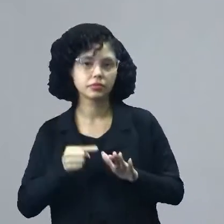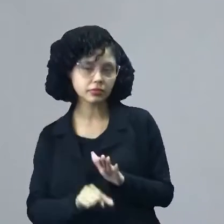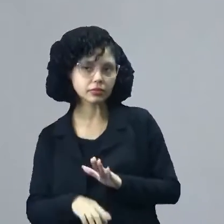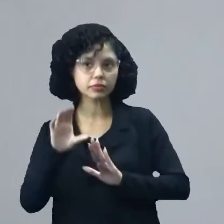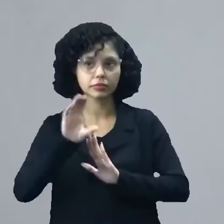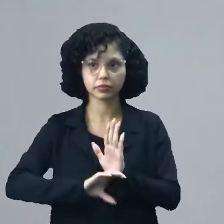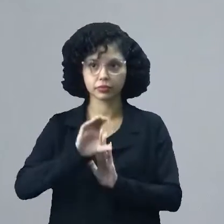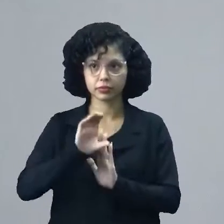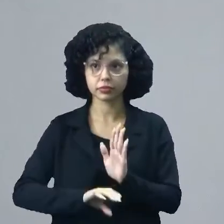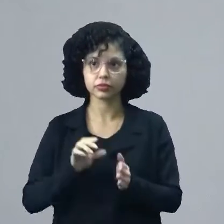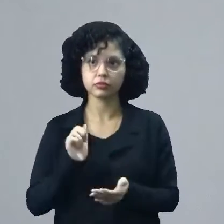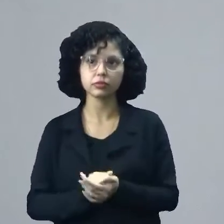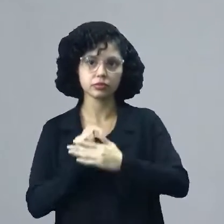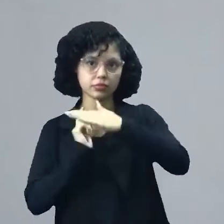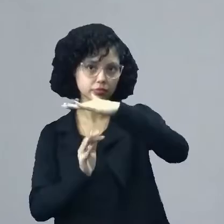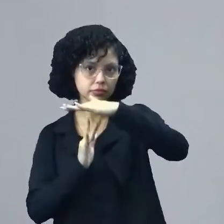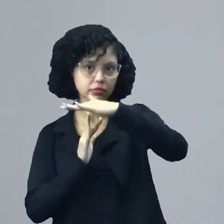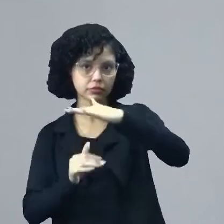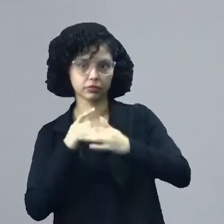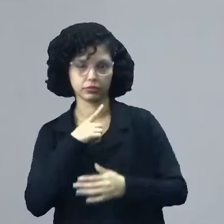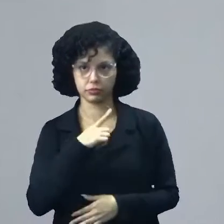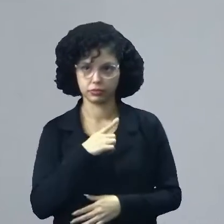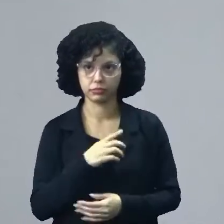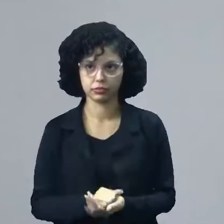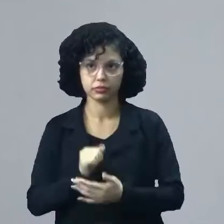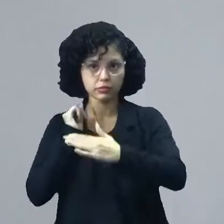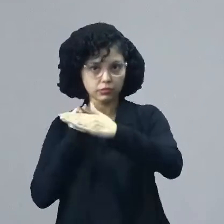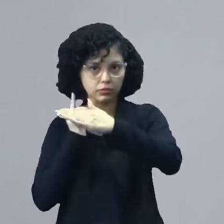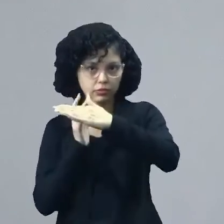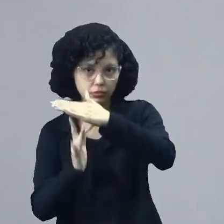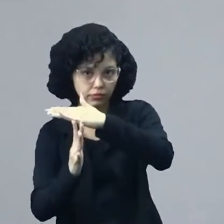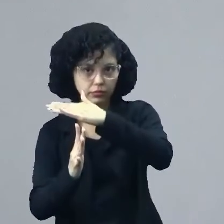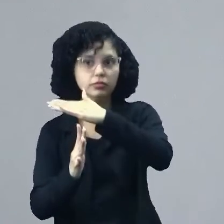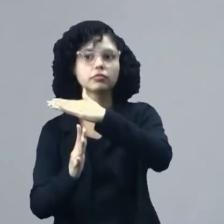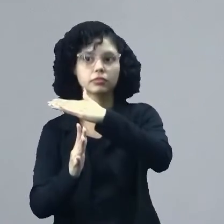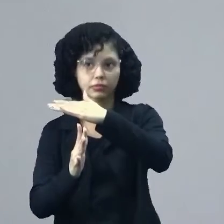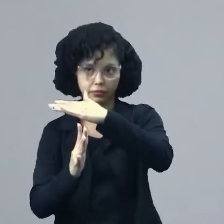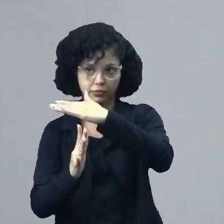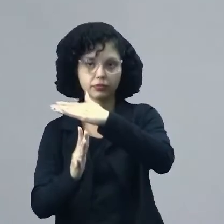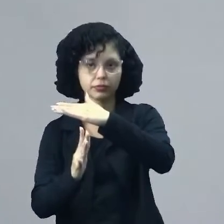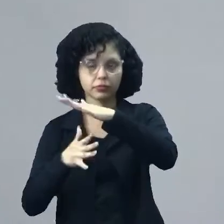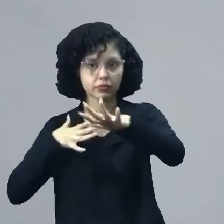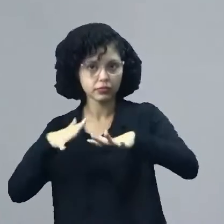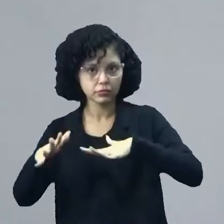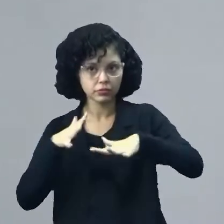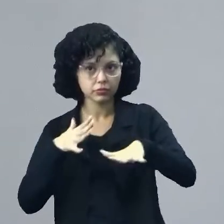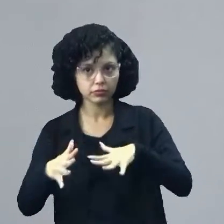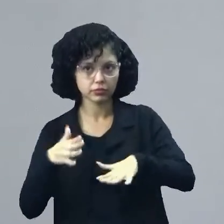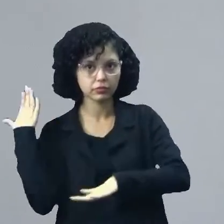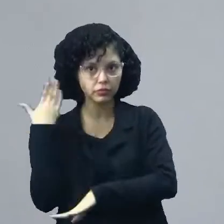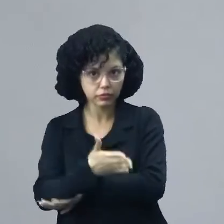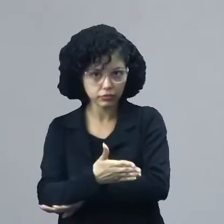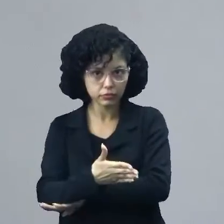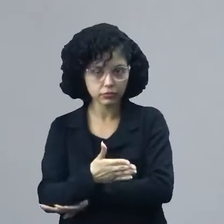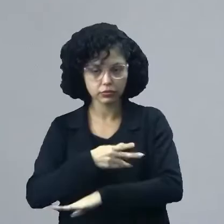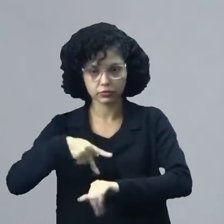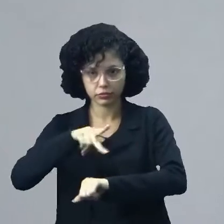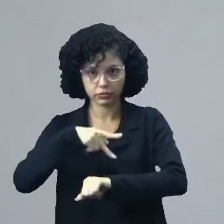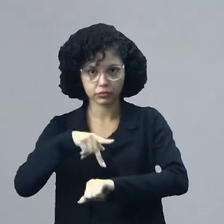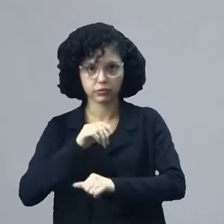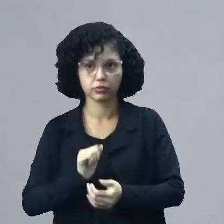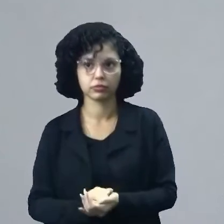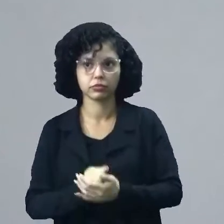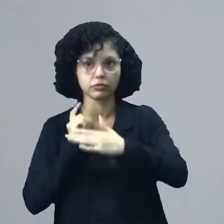do conceito de migração, a gente tem o conceito de imigração, que seria o quê? Movimentação de entrada, dentro